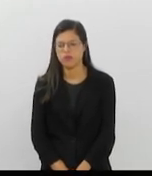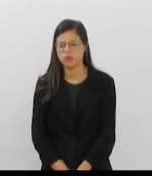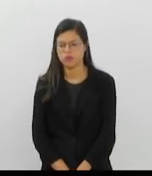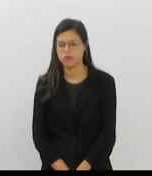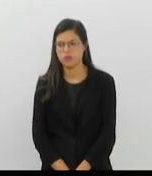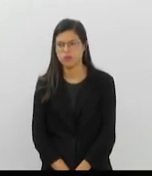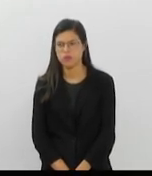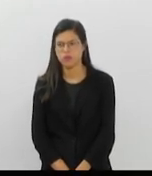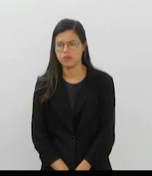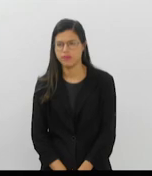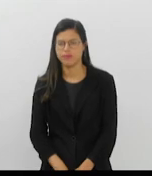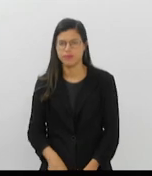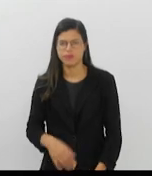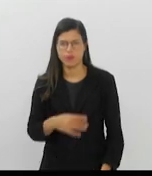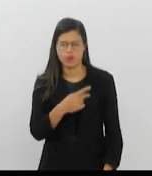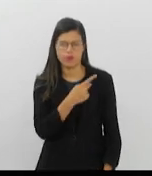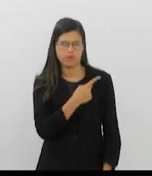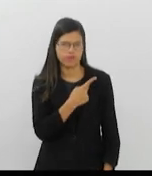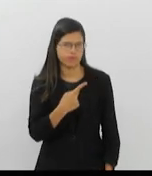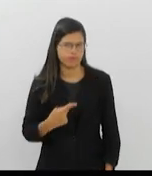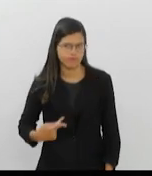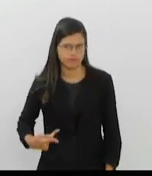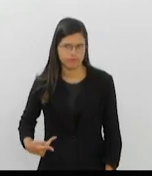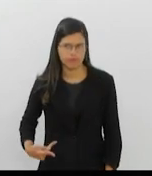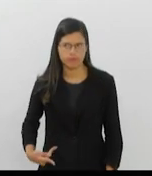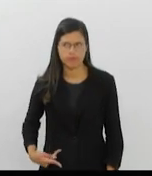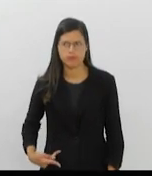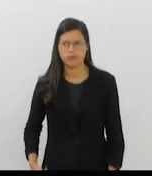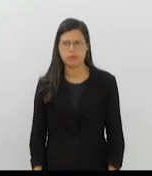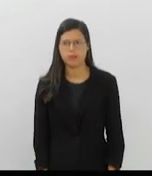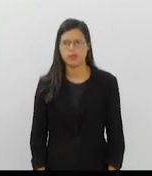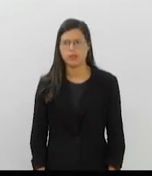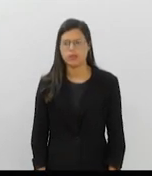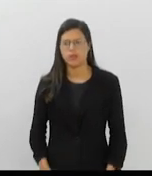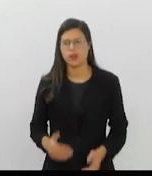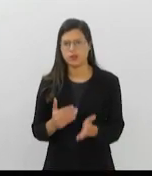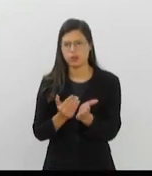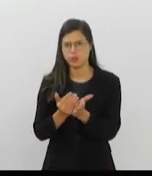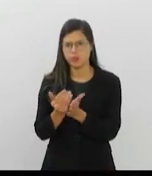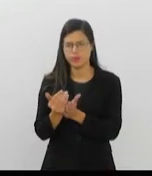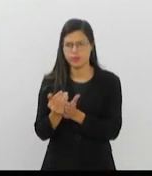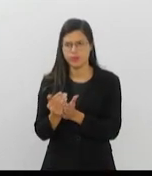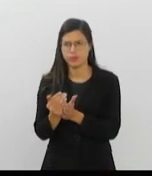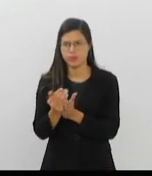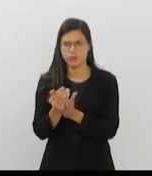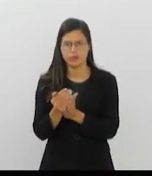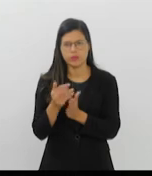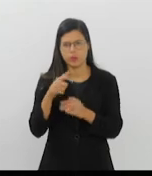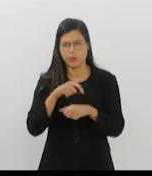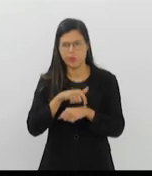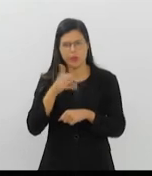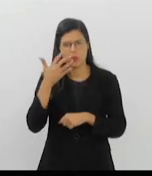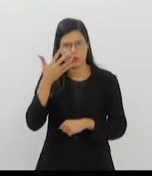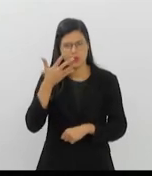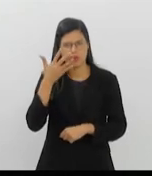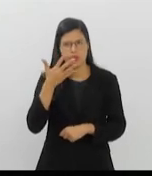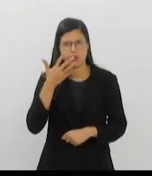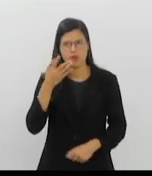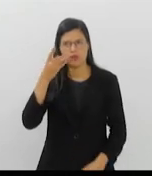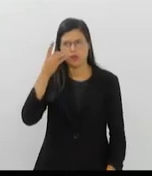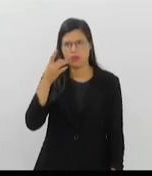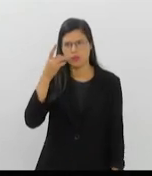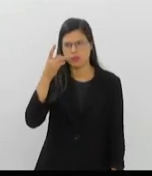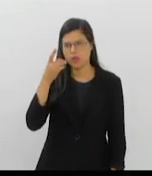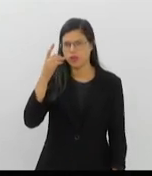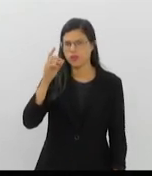senhor presidente do expediente Inicial Deputado Val da